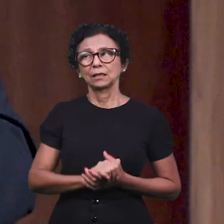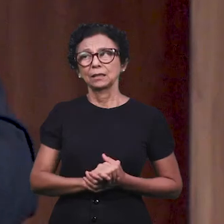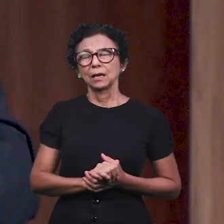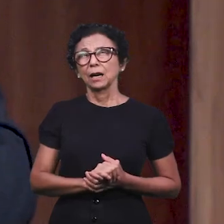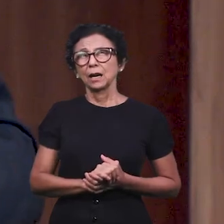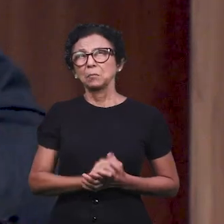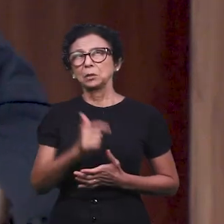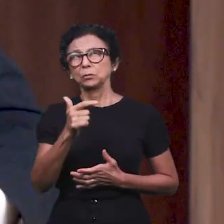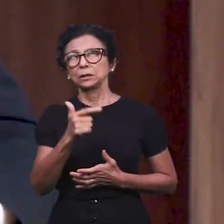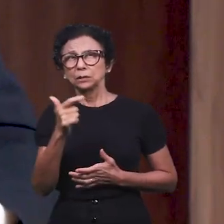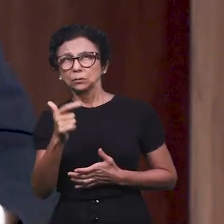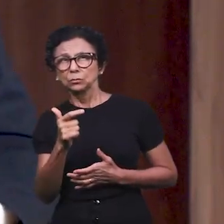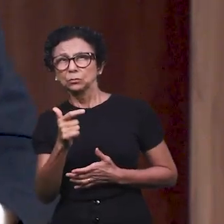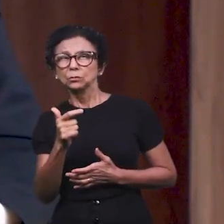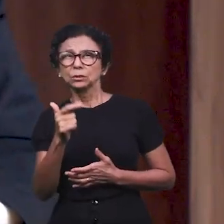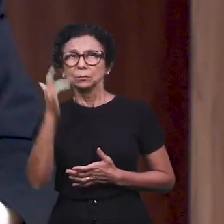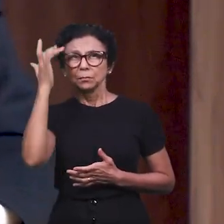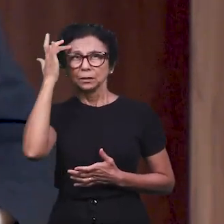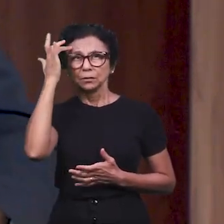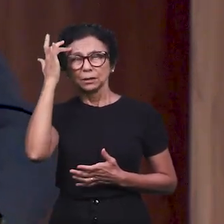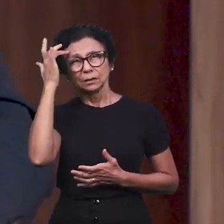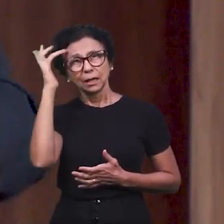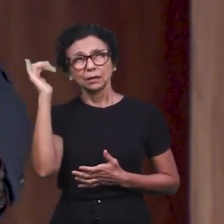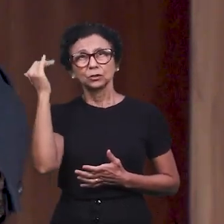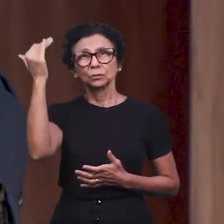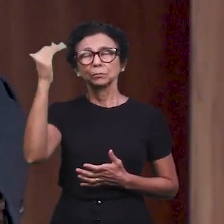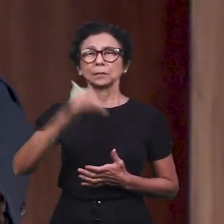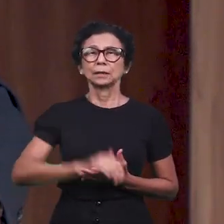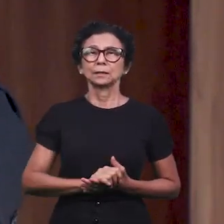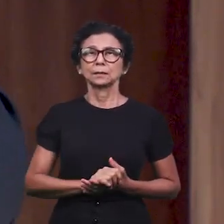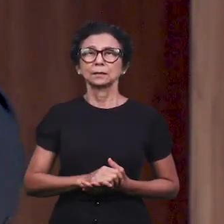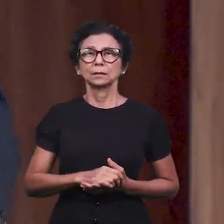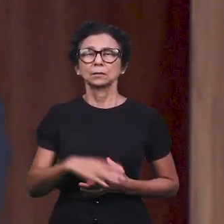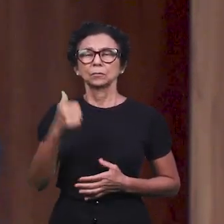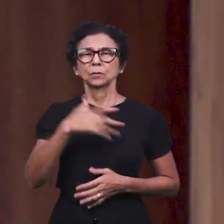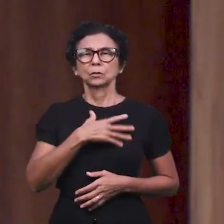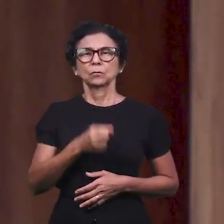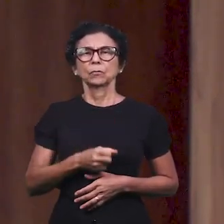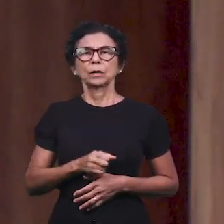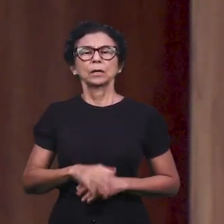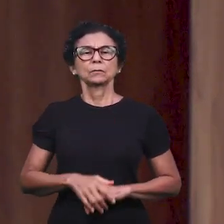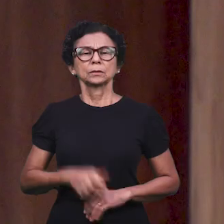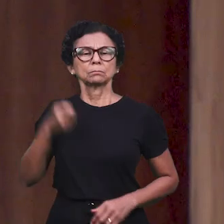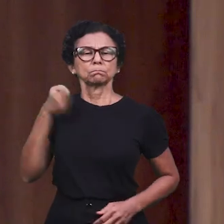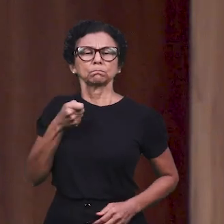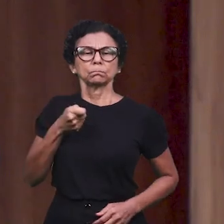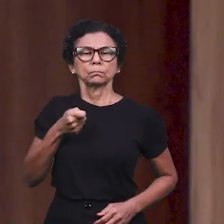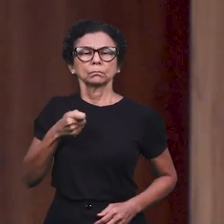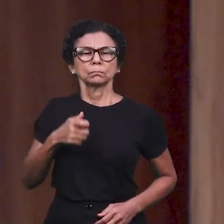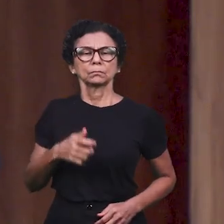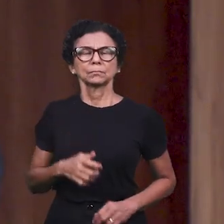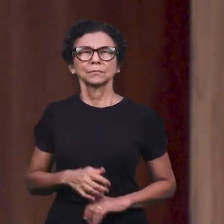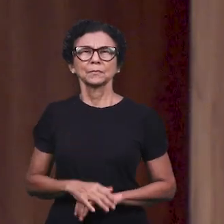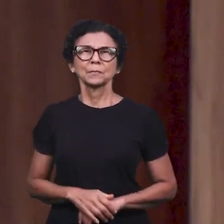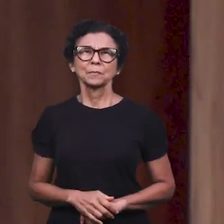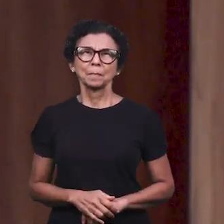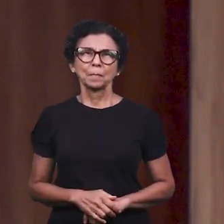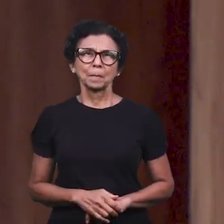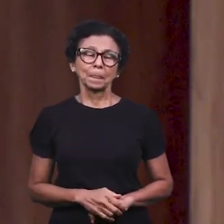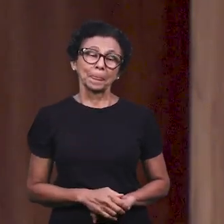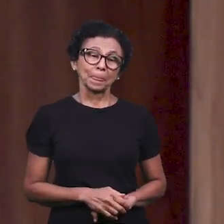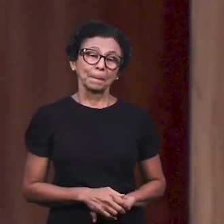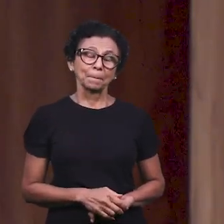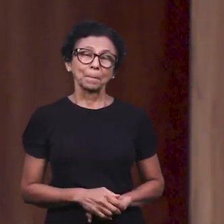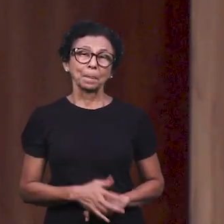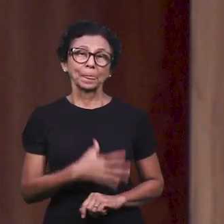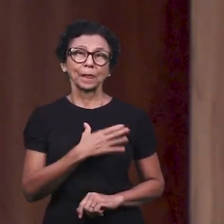o primeiro acaba pagando um preço maior. Exatamente. Porque às vezes o primeiro você é mais duro, você não precisa ser tão assim. Então o mais velho